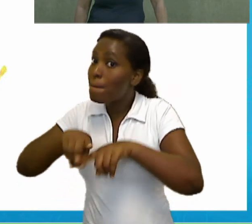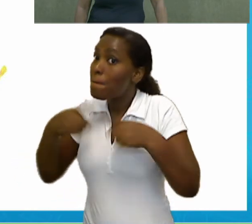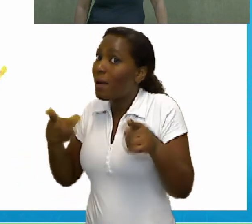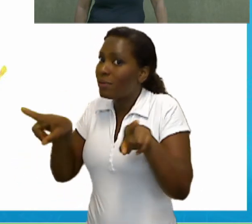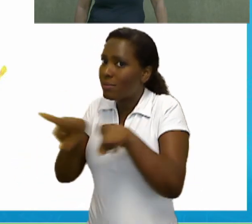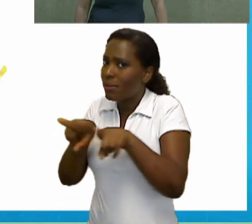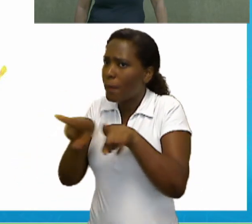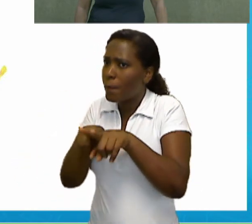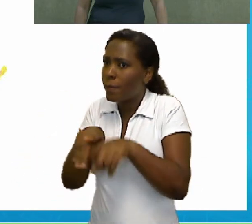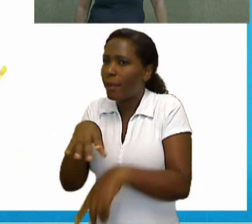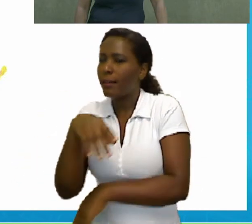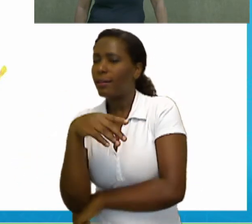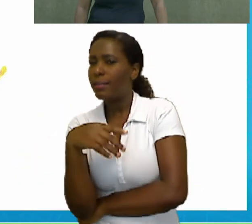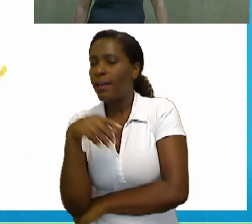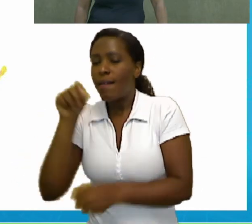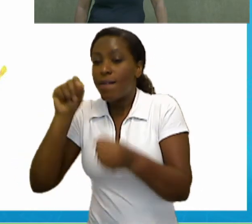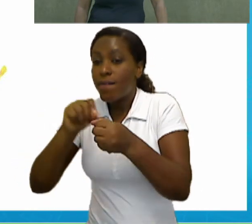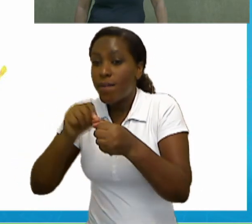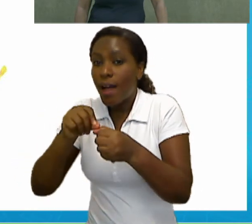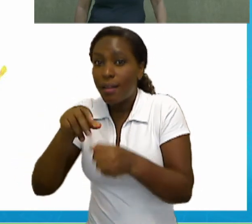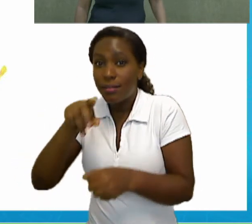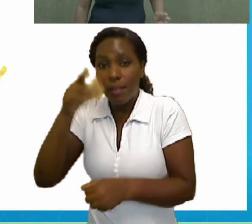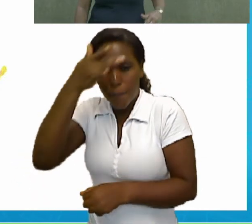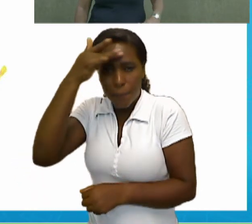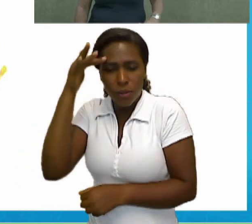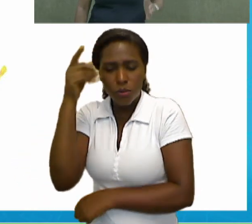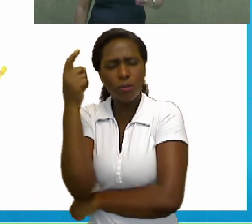mais objetiva